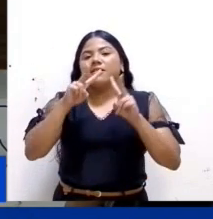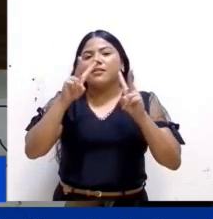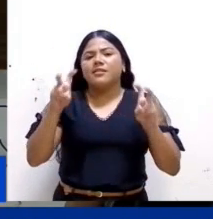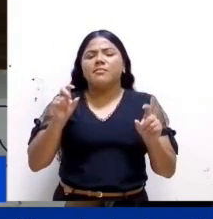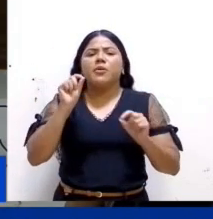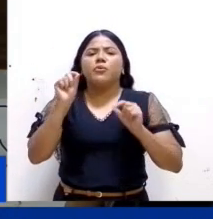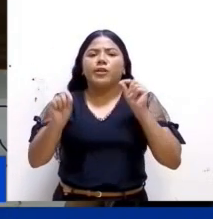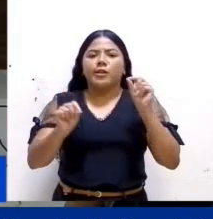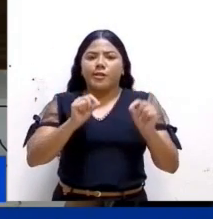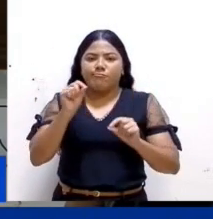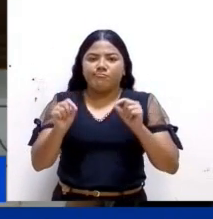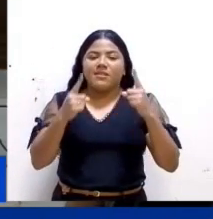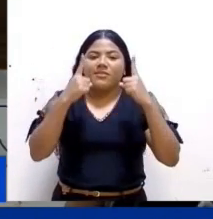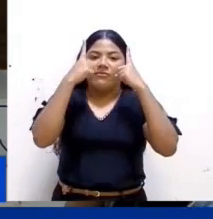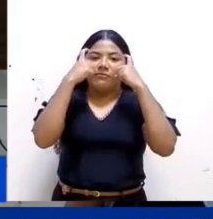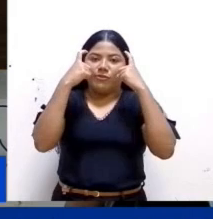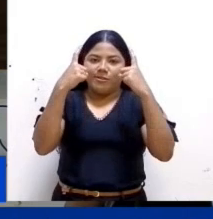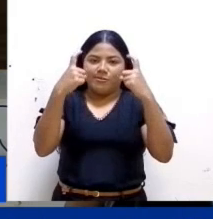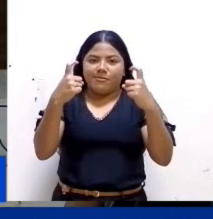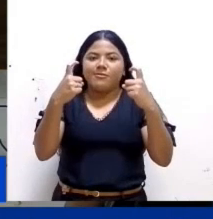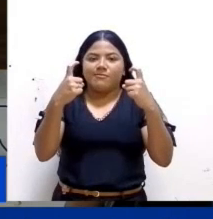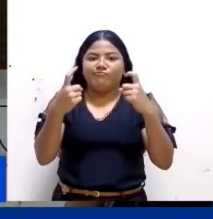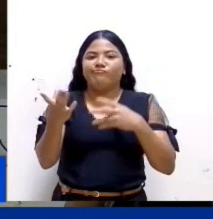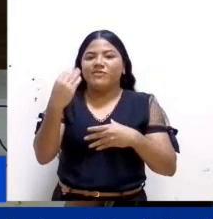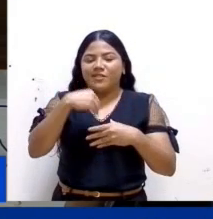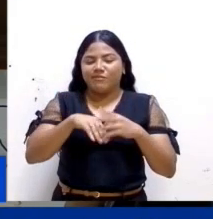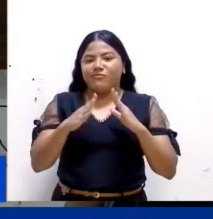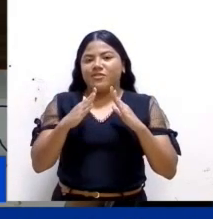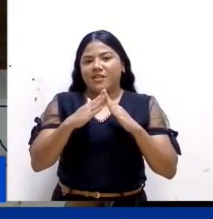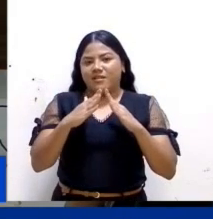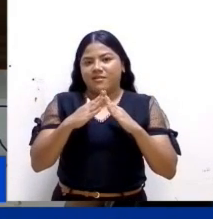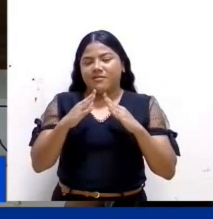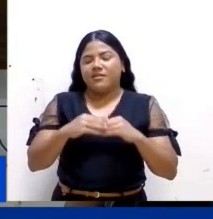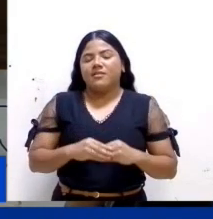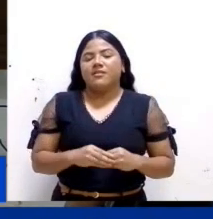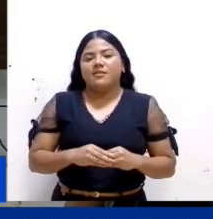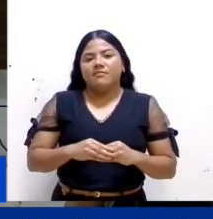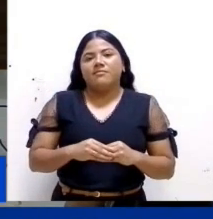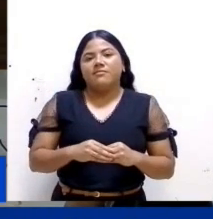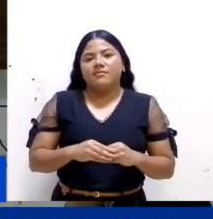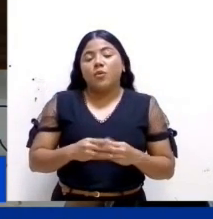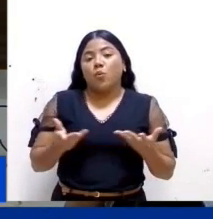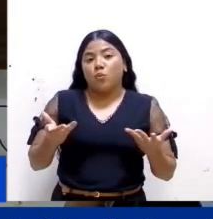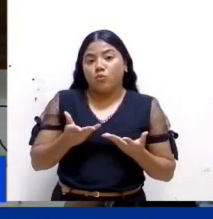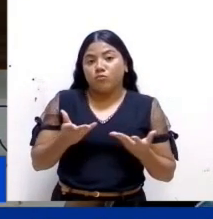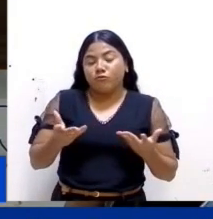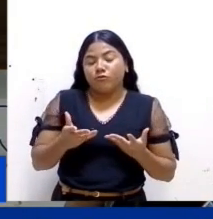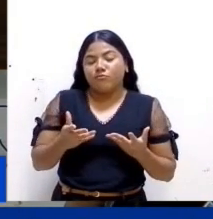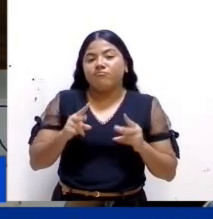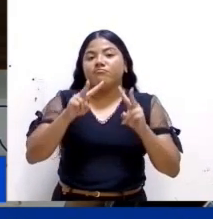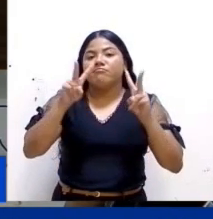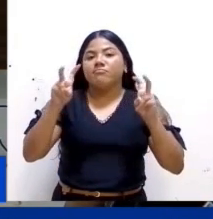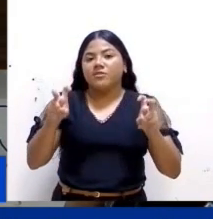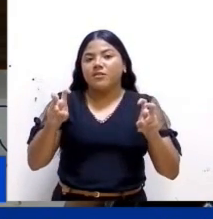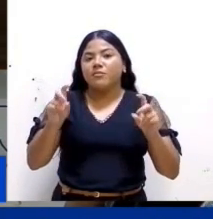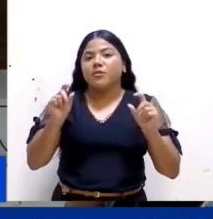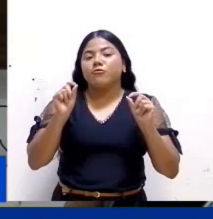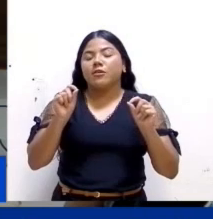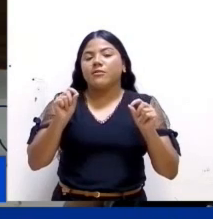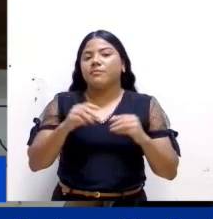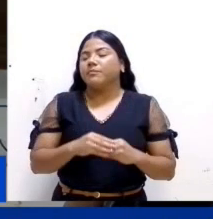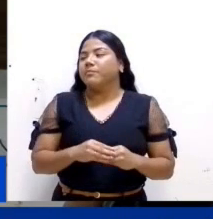doméstica. Hoje vamos ter uma nova palestra, que é a Marineide Barros. Decorei,